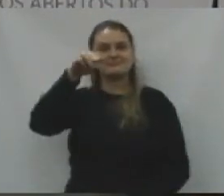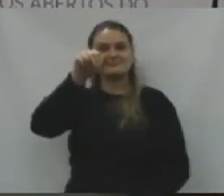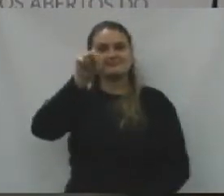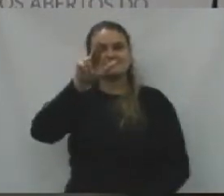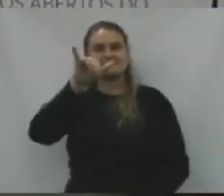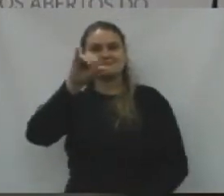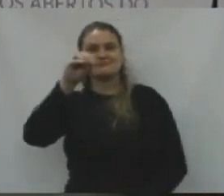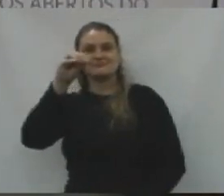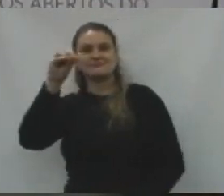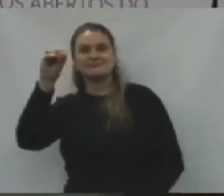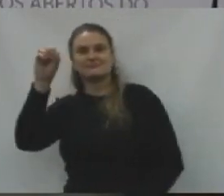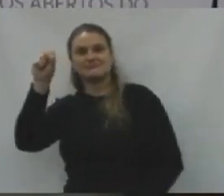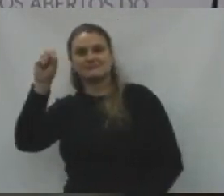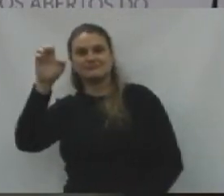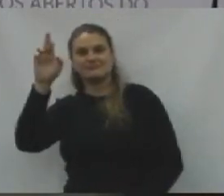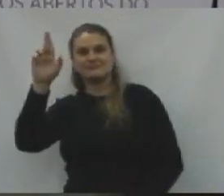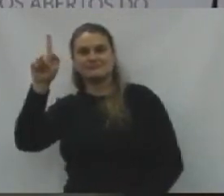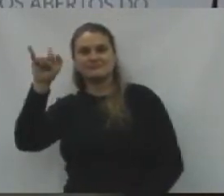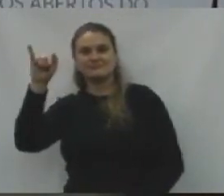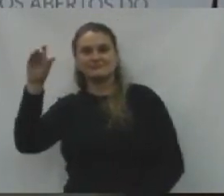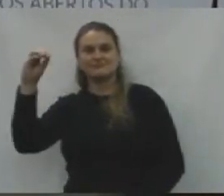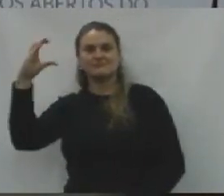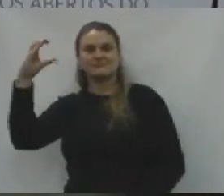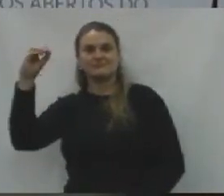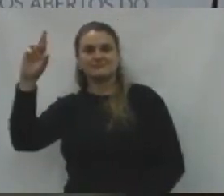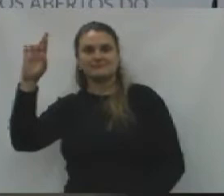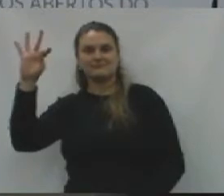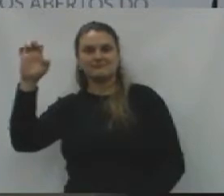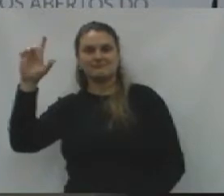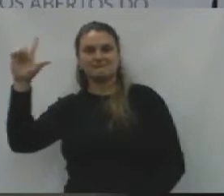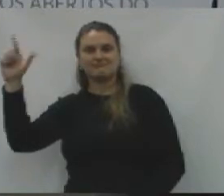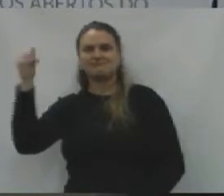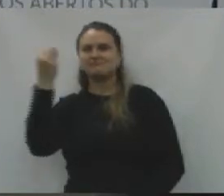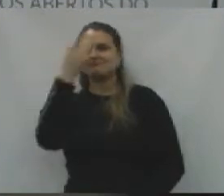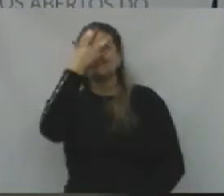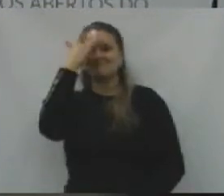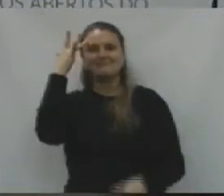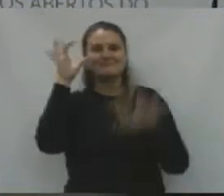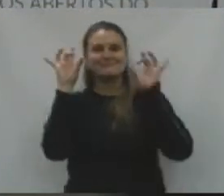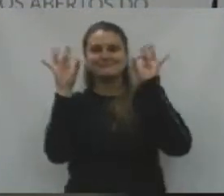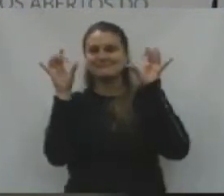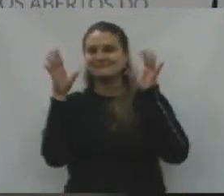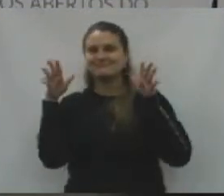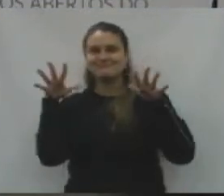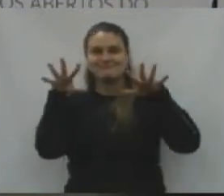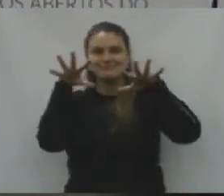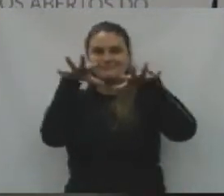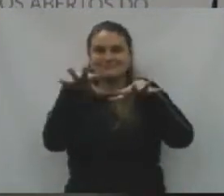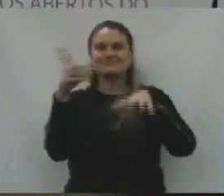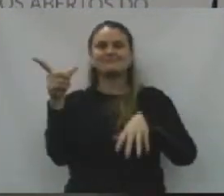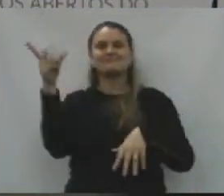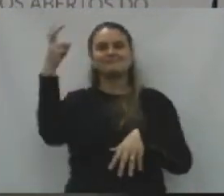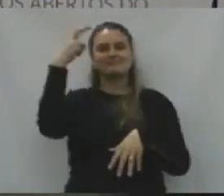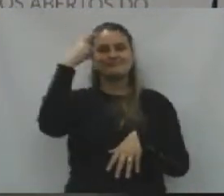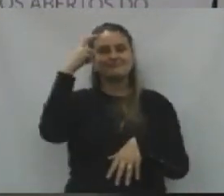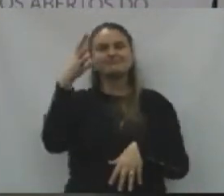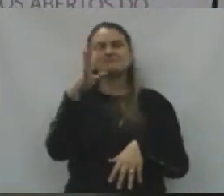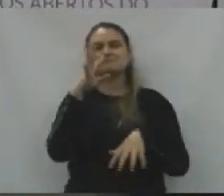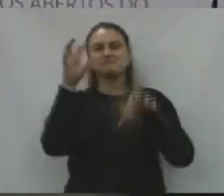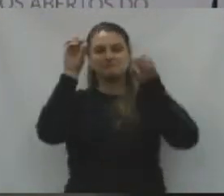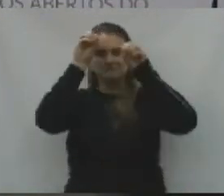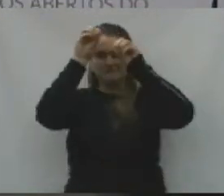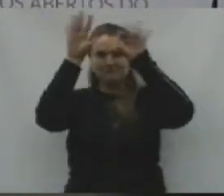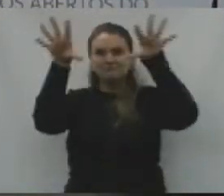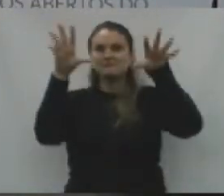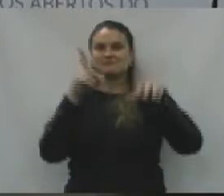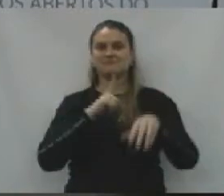Mário Sérgio Cortella. Sem dúvida, prestigiada por inúmeras pessoas, trouxe muita cultura, muito conhecimento,